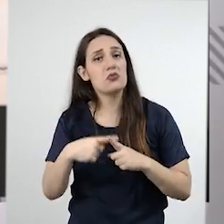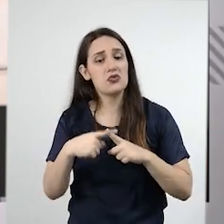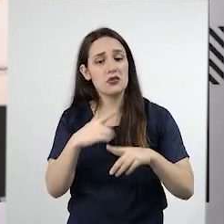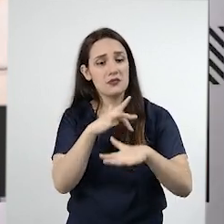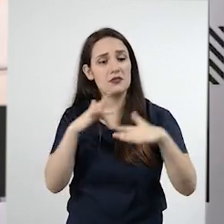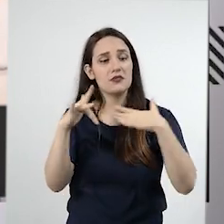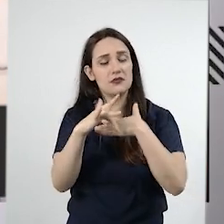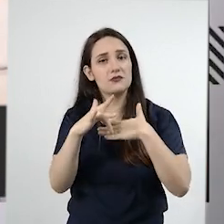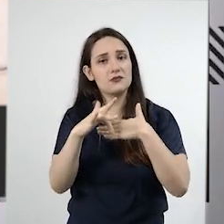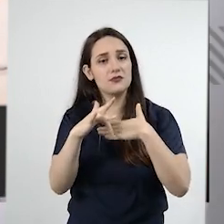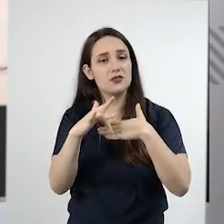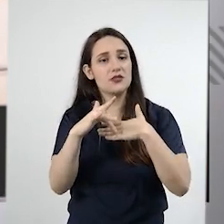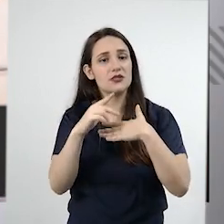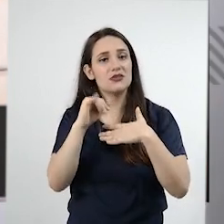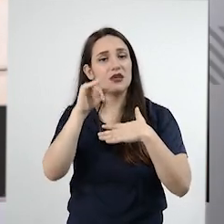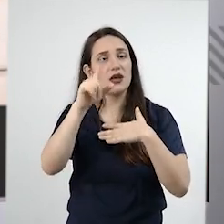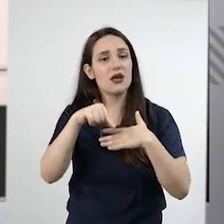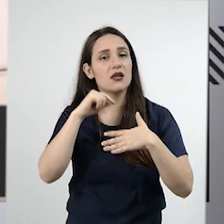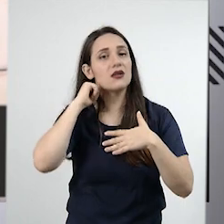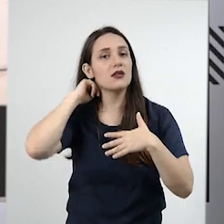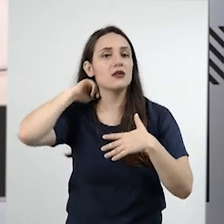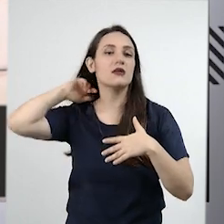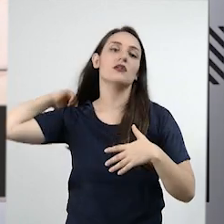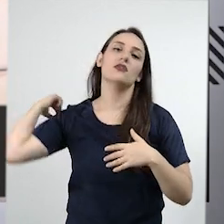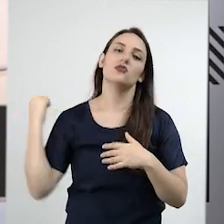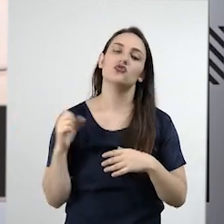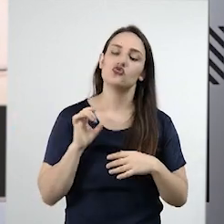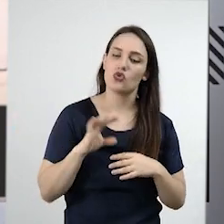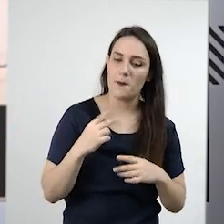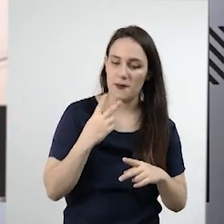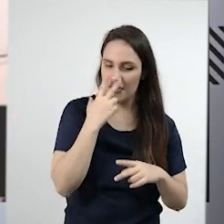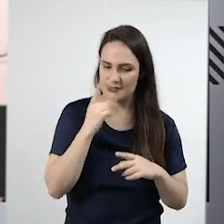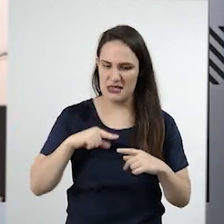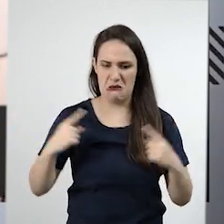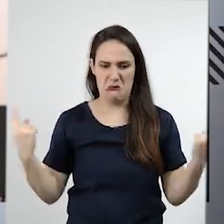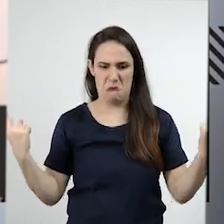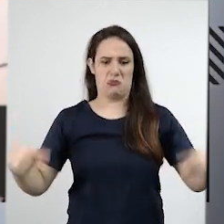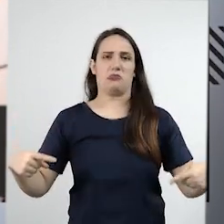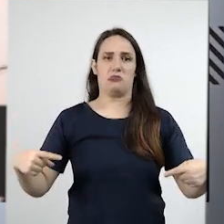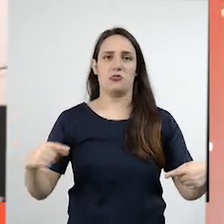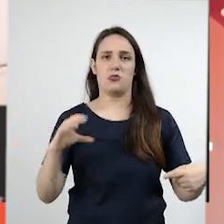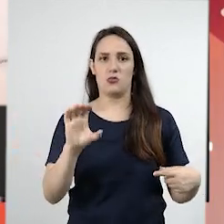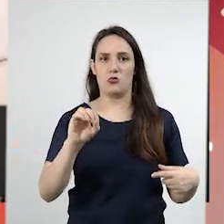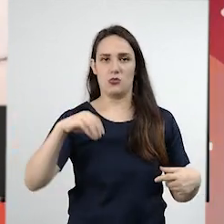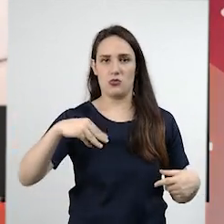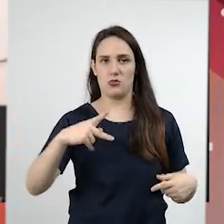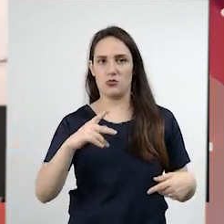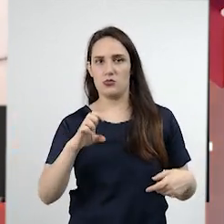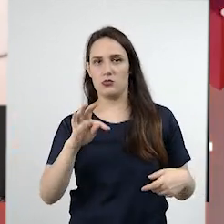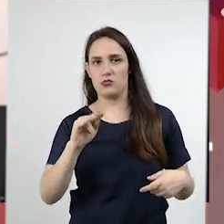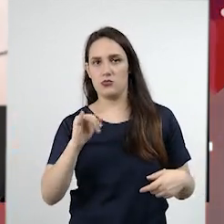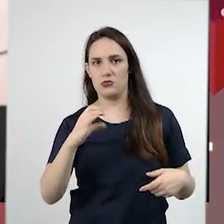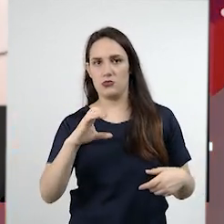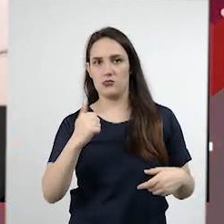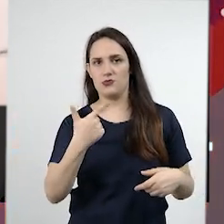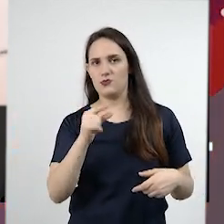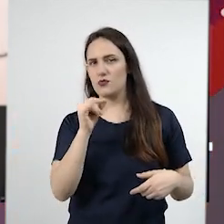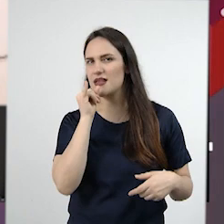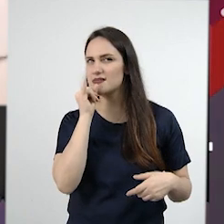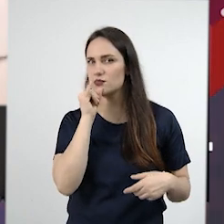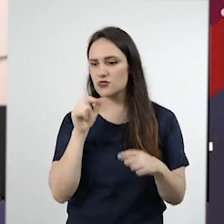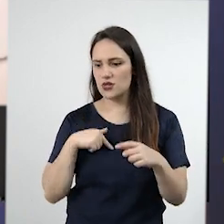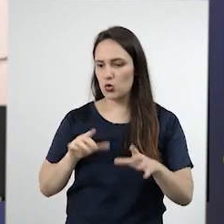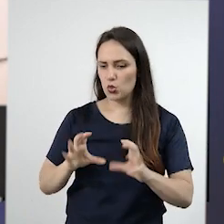ela é mais voltada para a competição, mas aí isso atinge um público mais jovem, mais adolescente, que